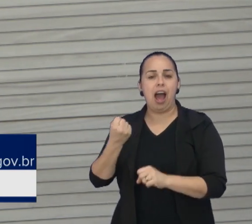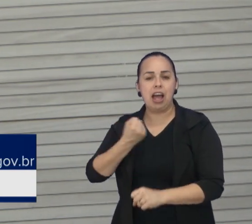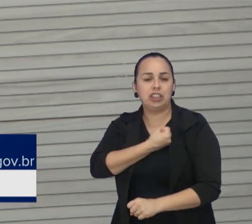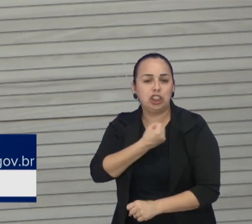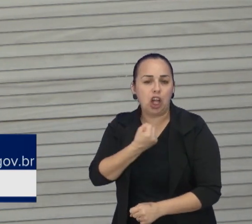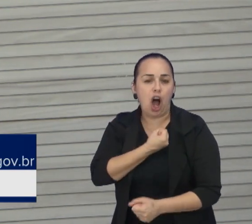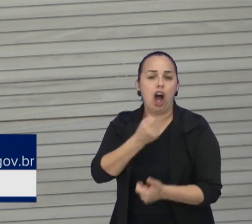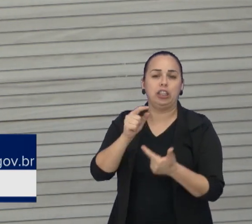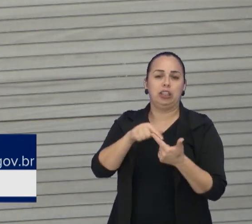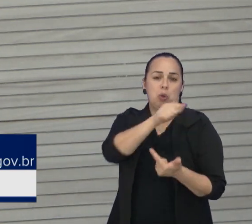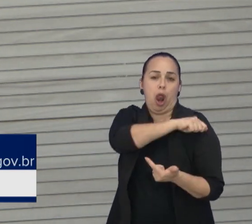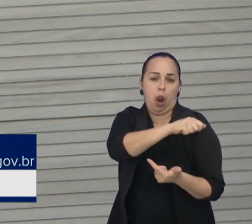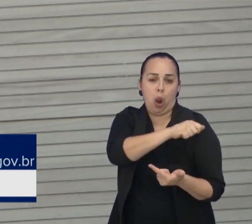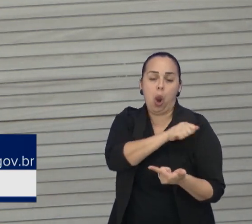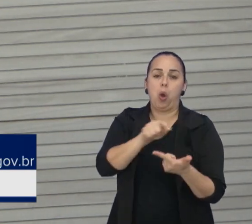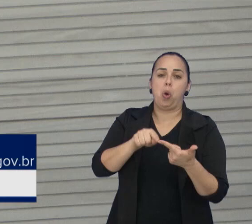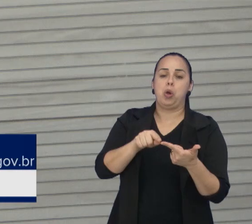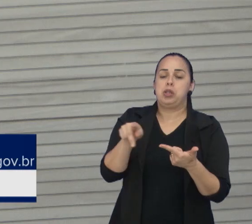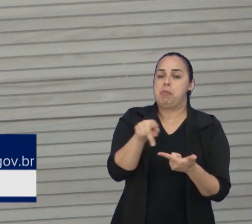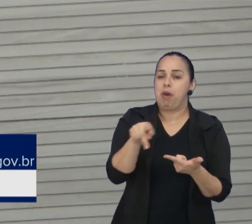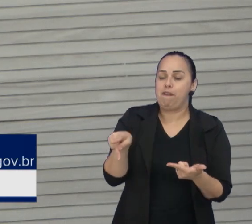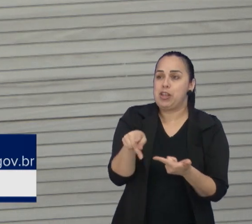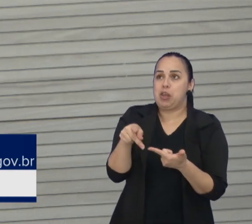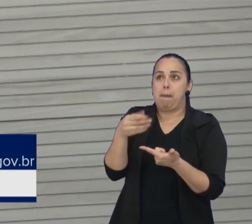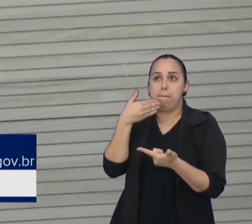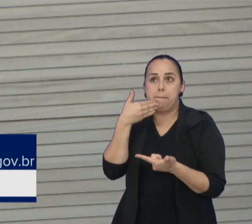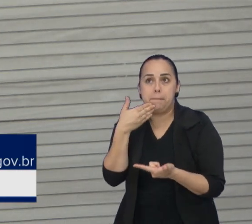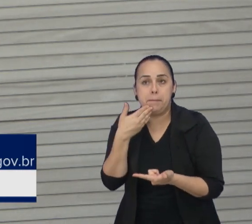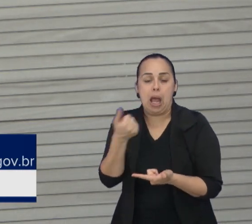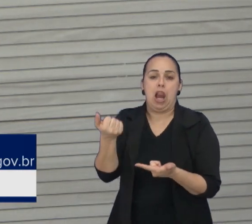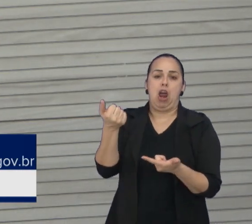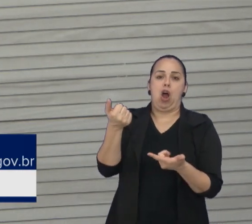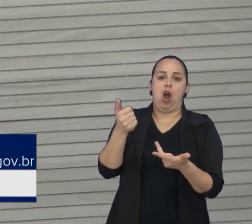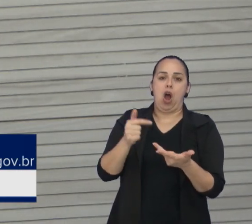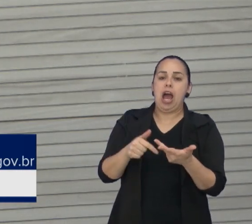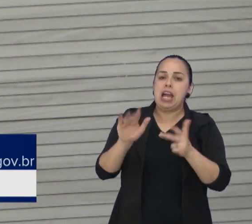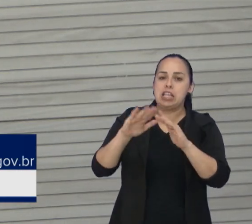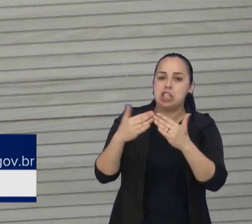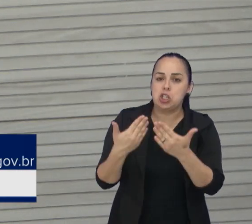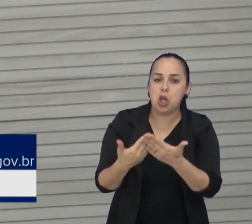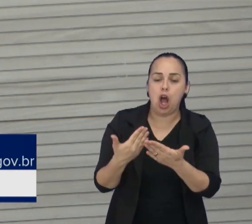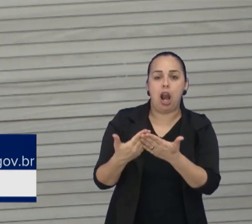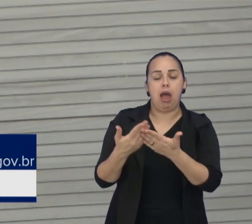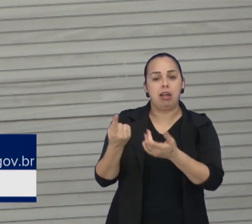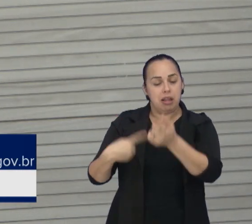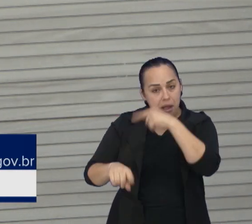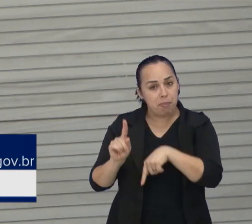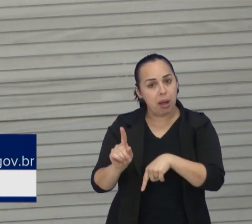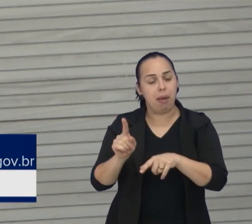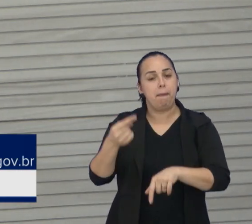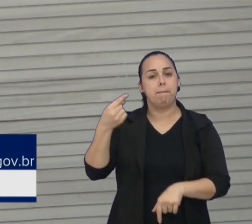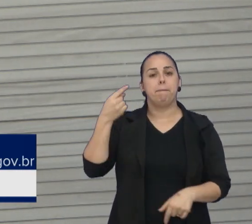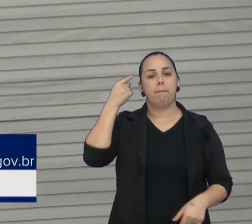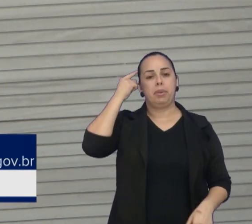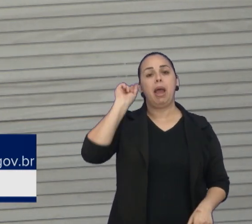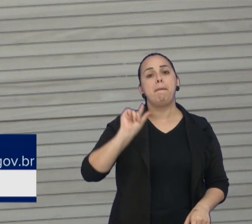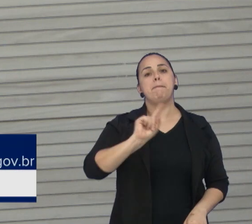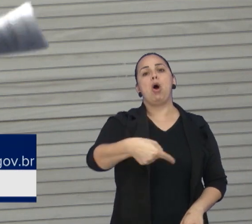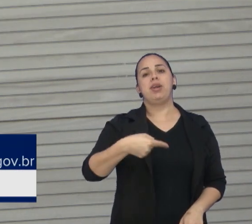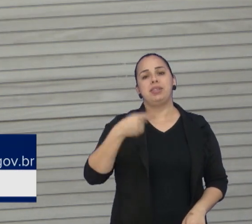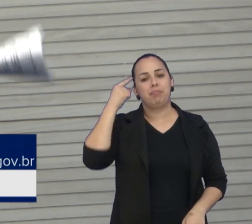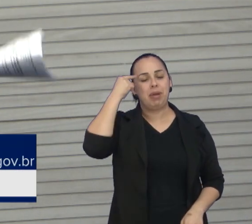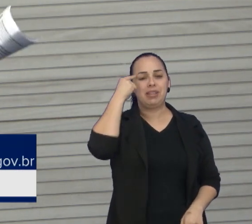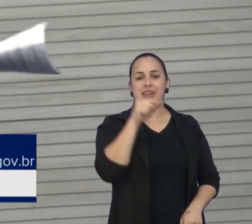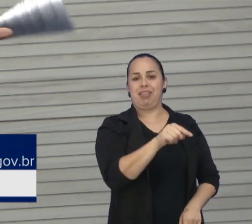IDEB, melhorar as condições dos professores, melhorar as condições das escolas, aí sim pensar na educação